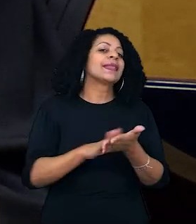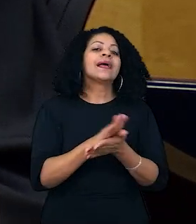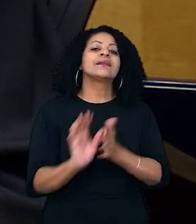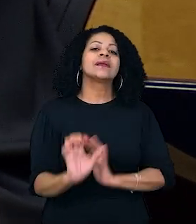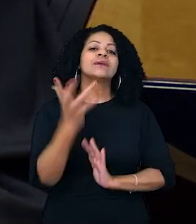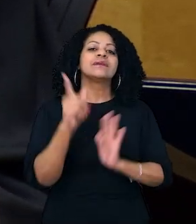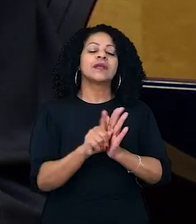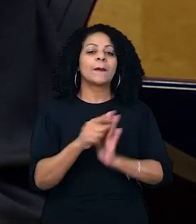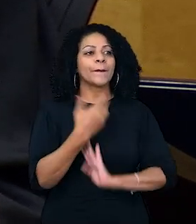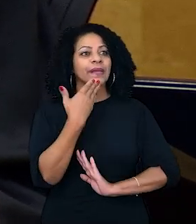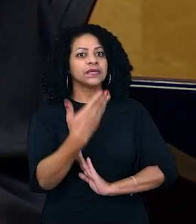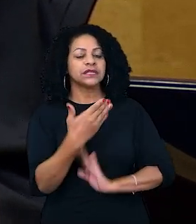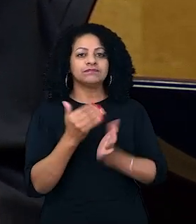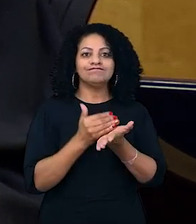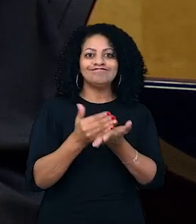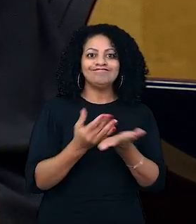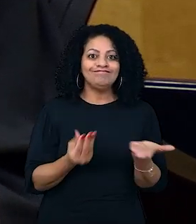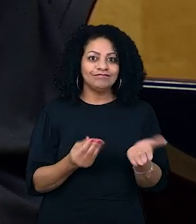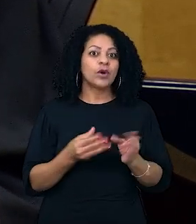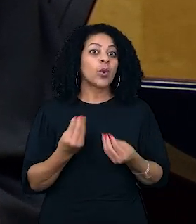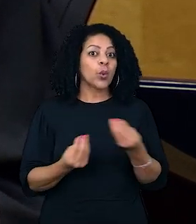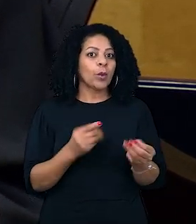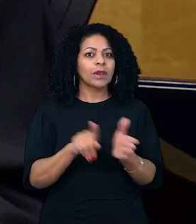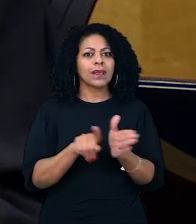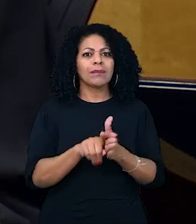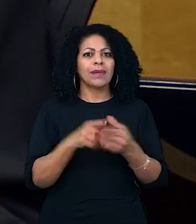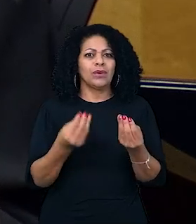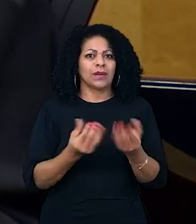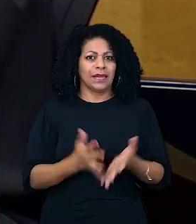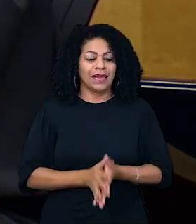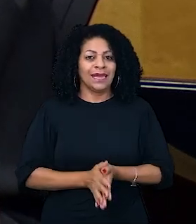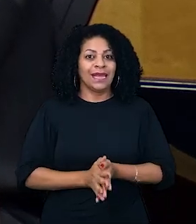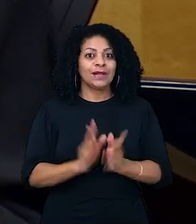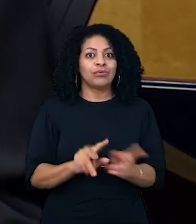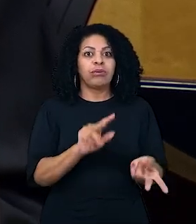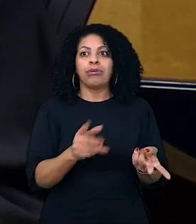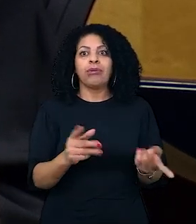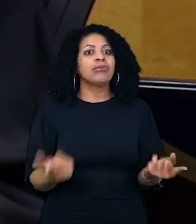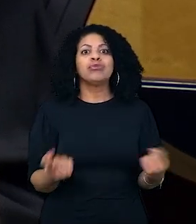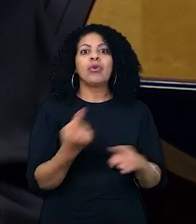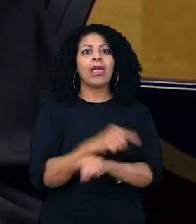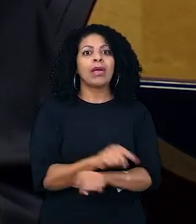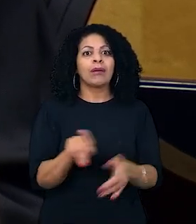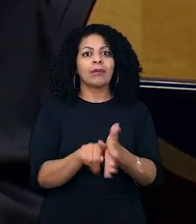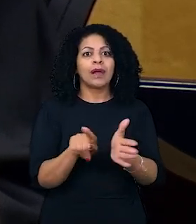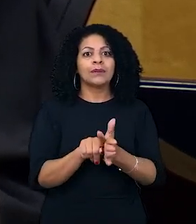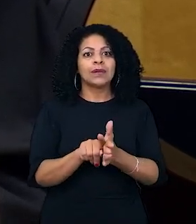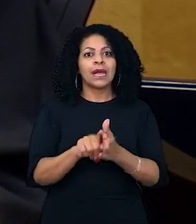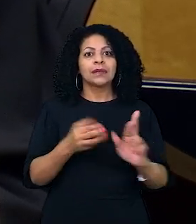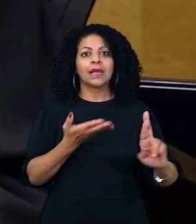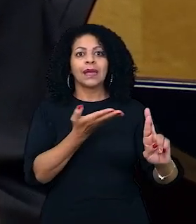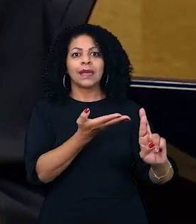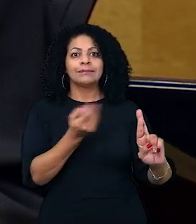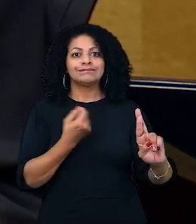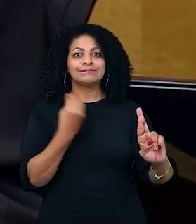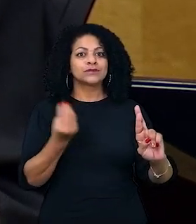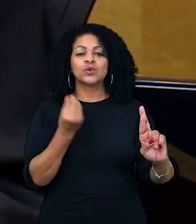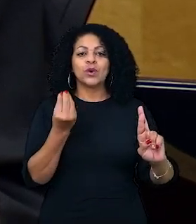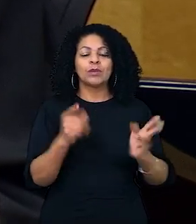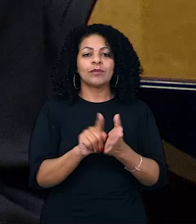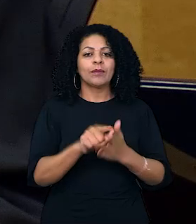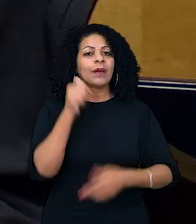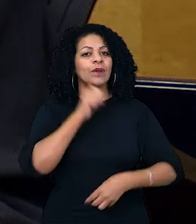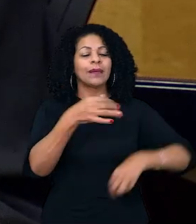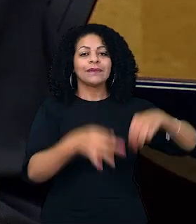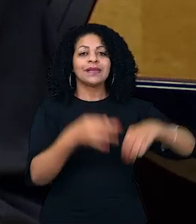aditamento à petição inicial e ainda o exercício regular do contraditório pela parte ré, que, como diz a ministra Morgana